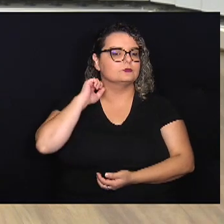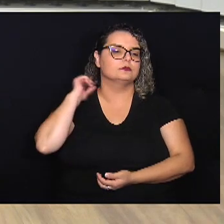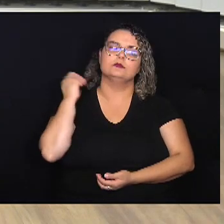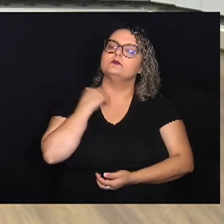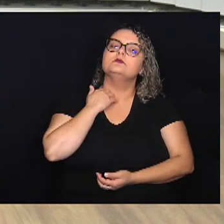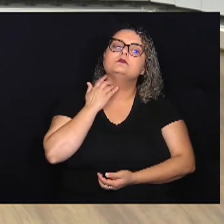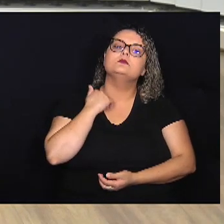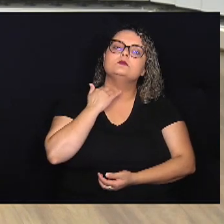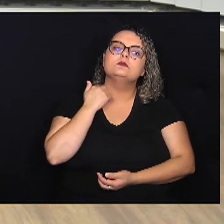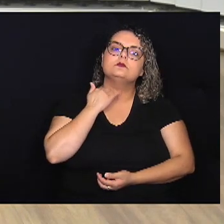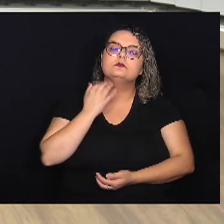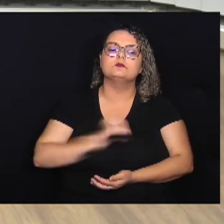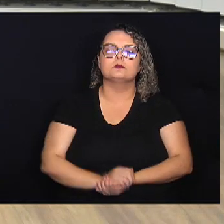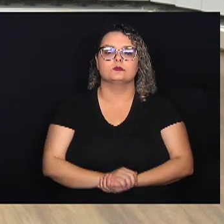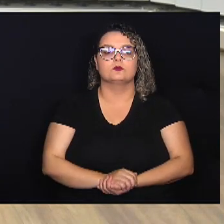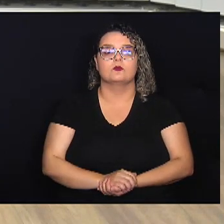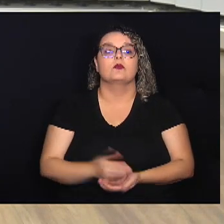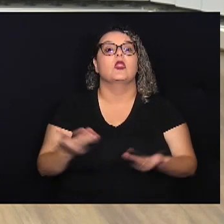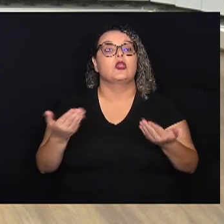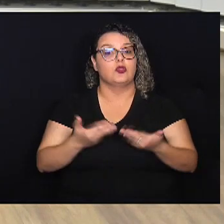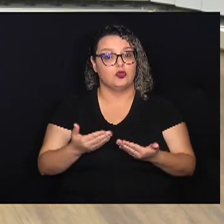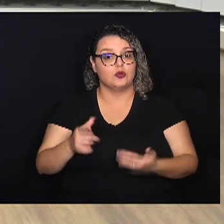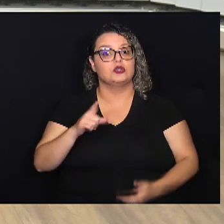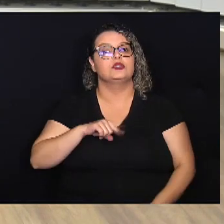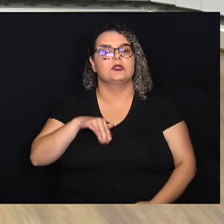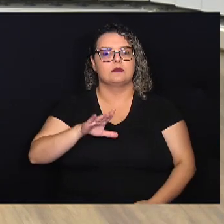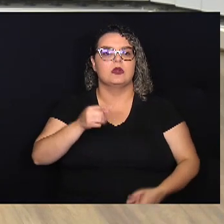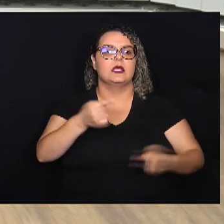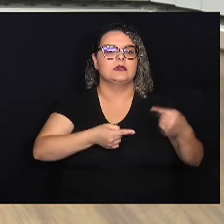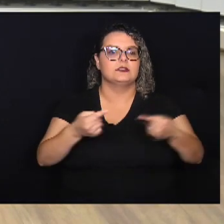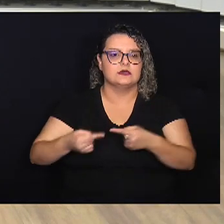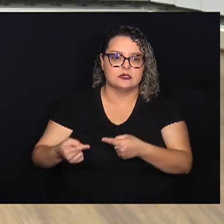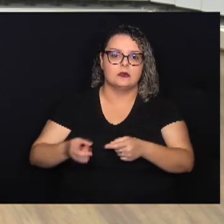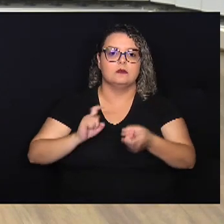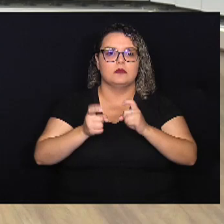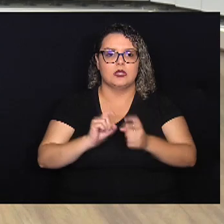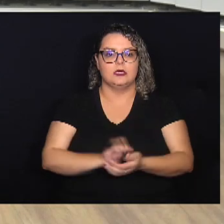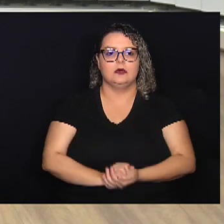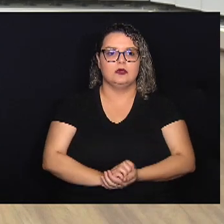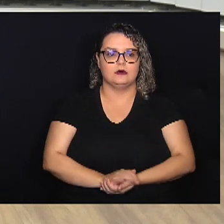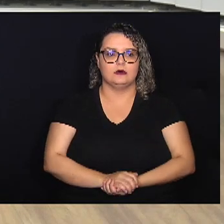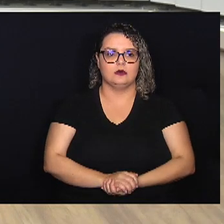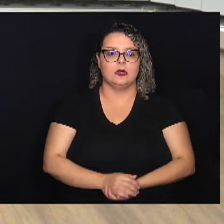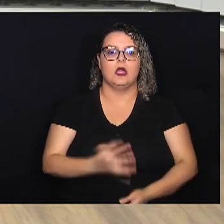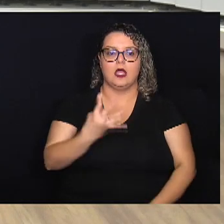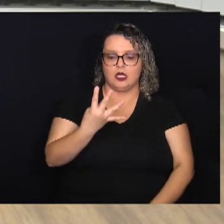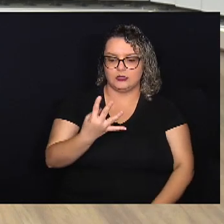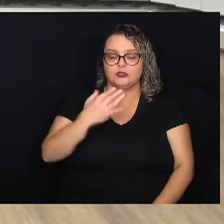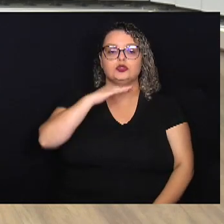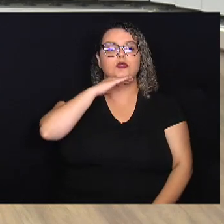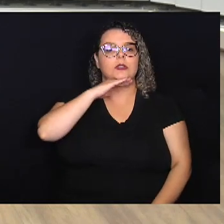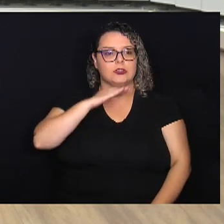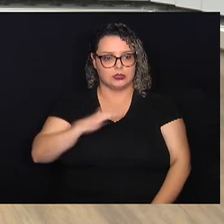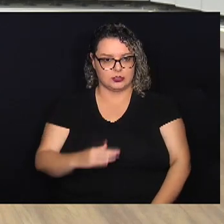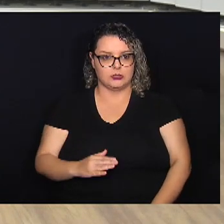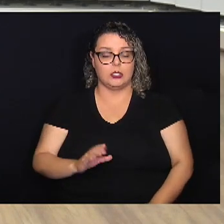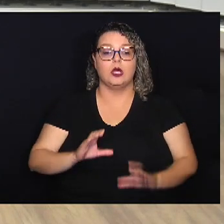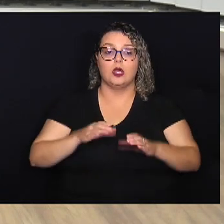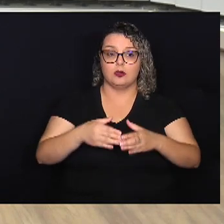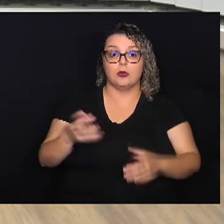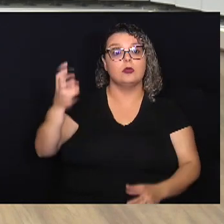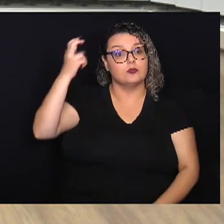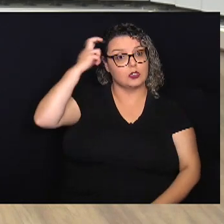E hoje tem mais debates e reuniões aqui na Câmara Municipal de Campinas. Às 16h, a Comissão de Cultura,